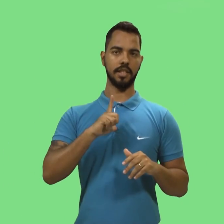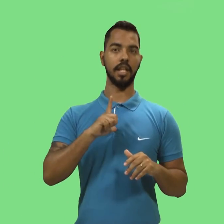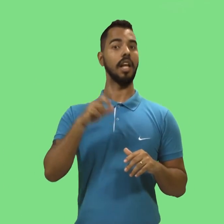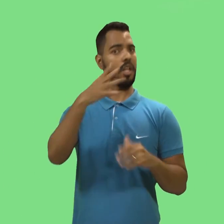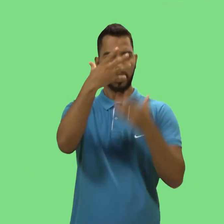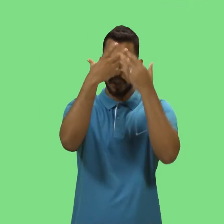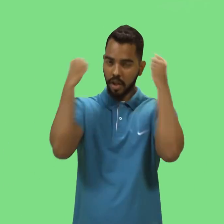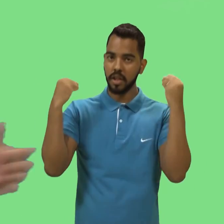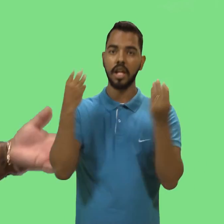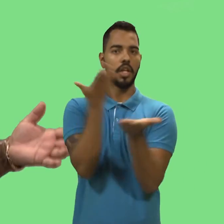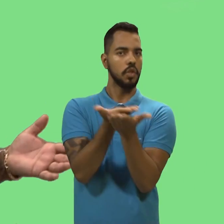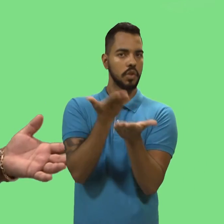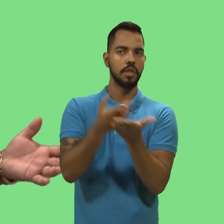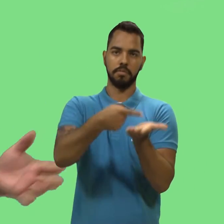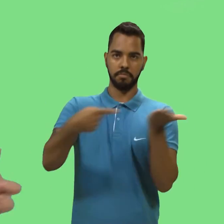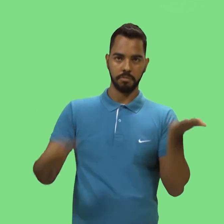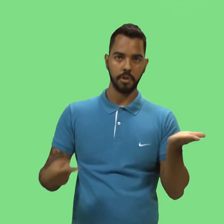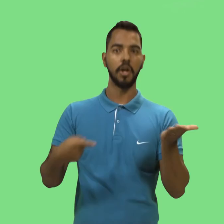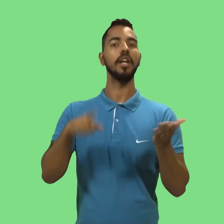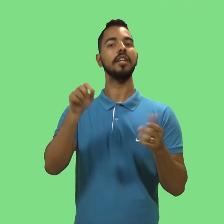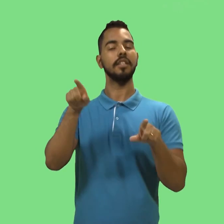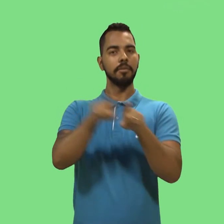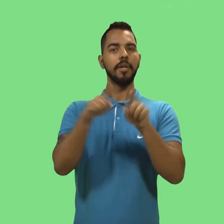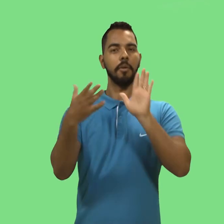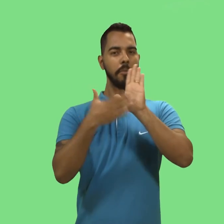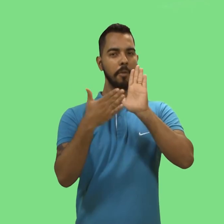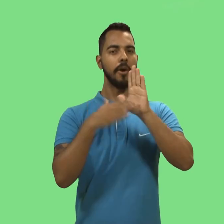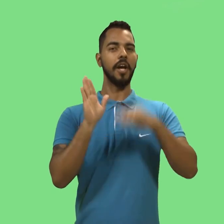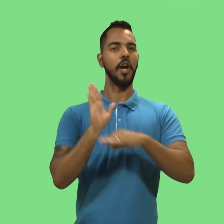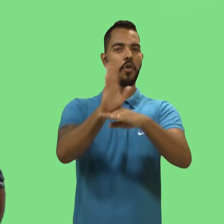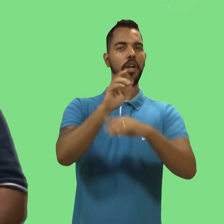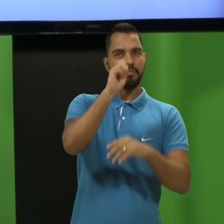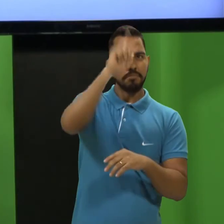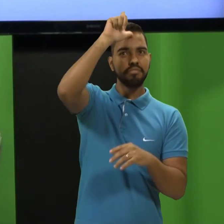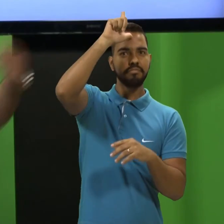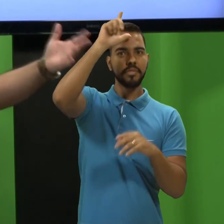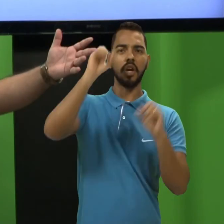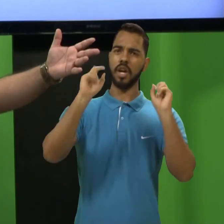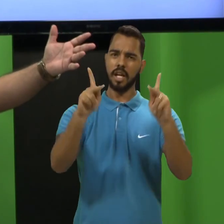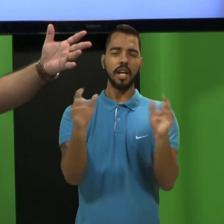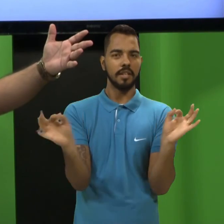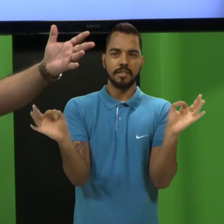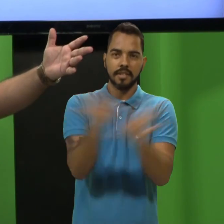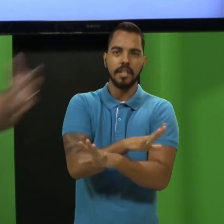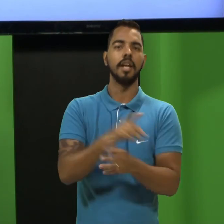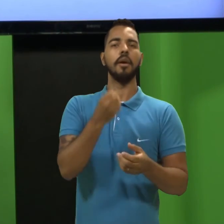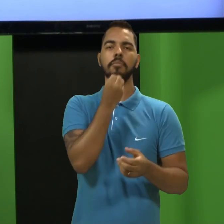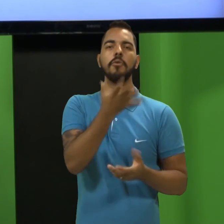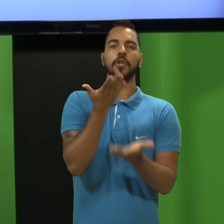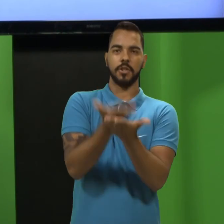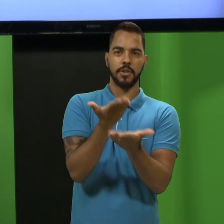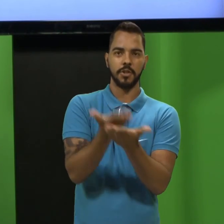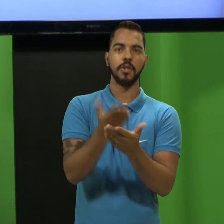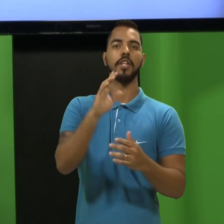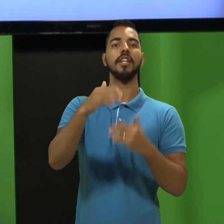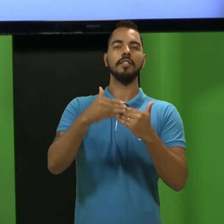mais o seu conhecimento. Por enquanto é só, e bons estudos e até a próxima. Um grande abraço.